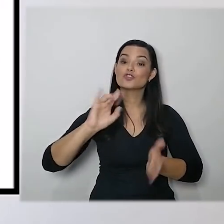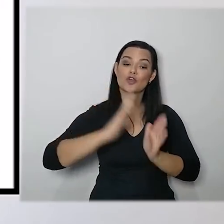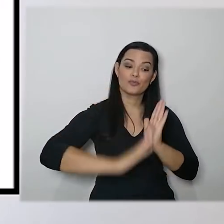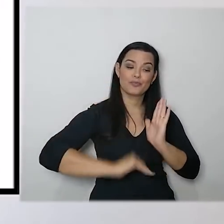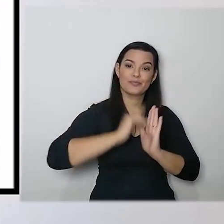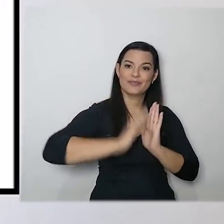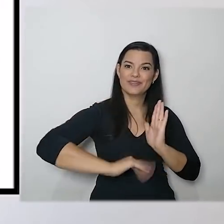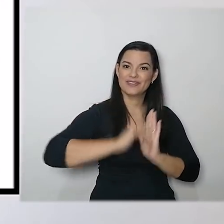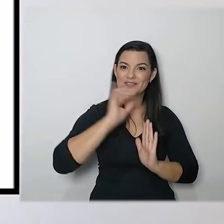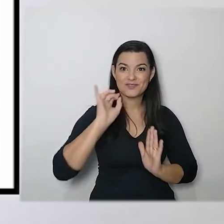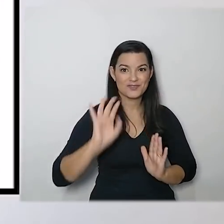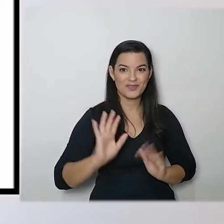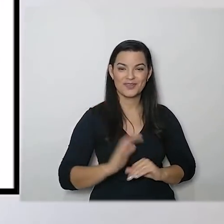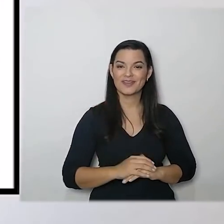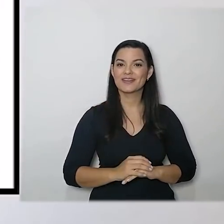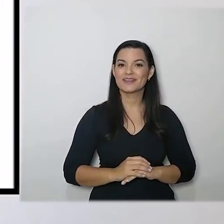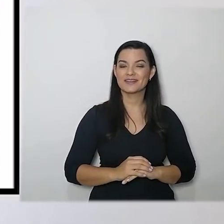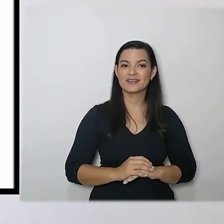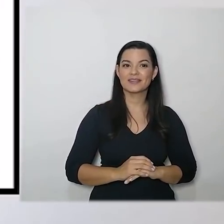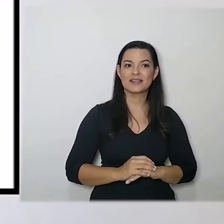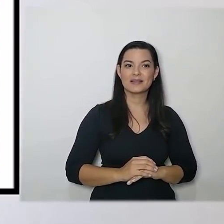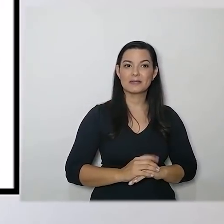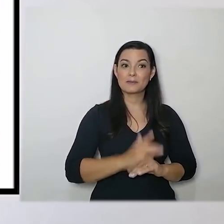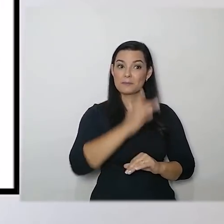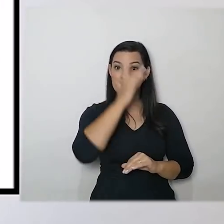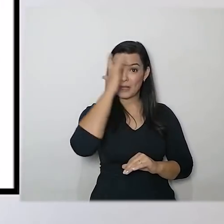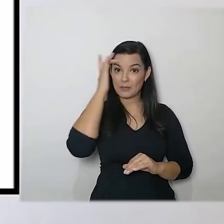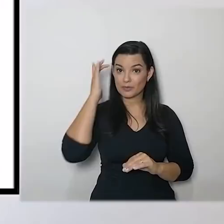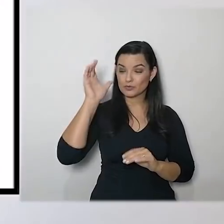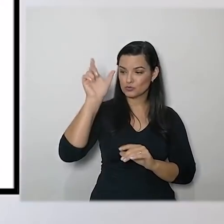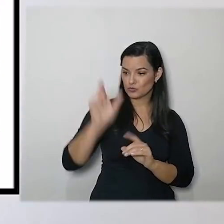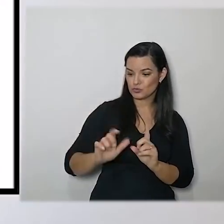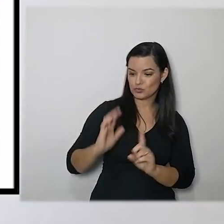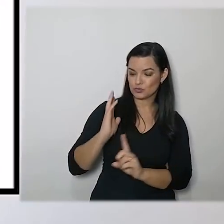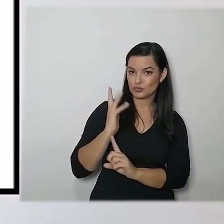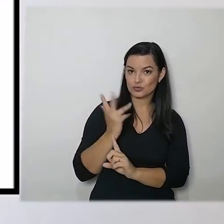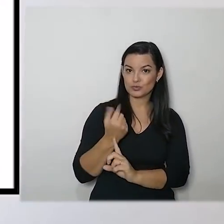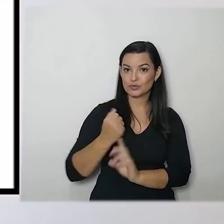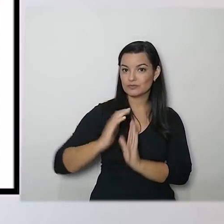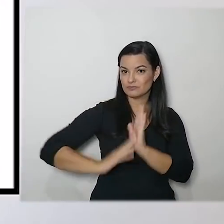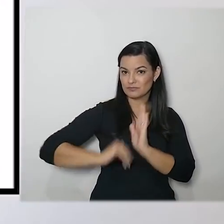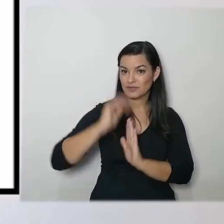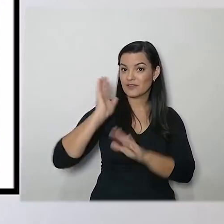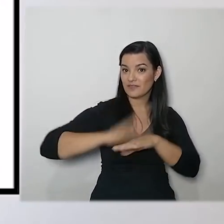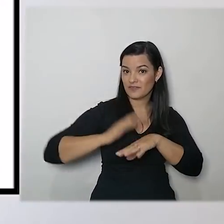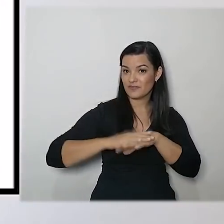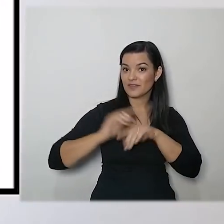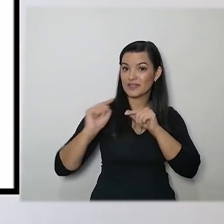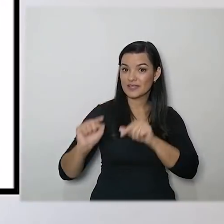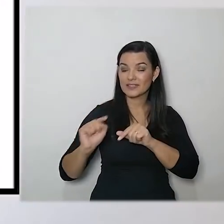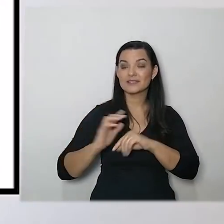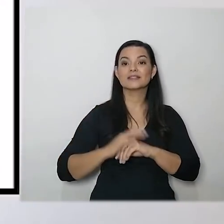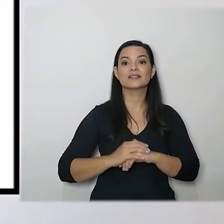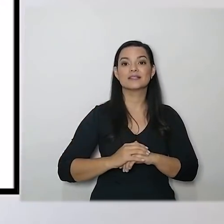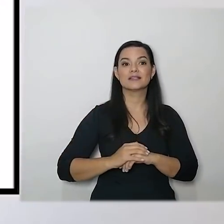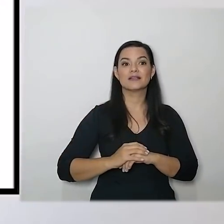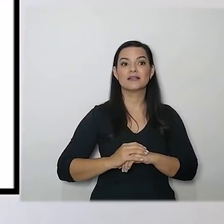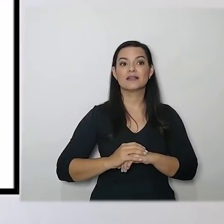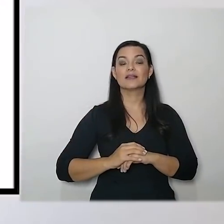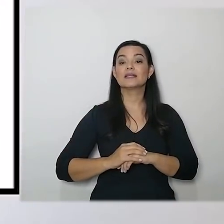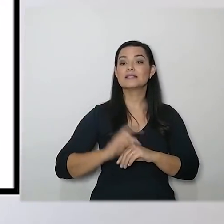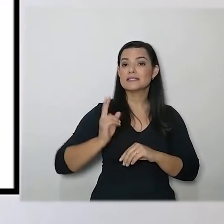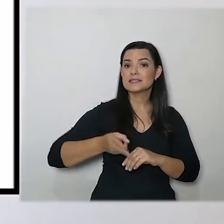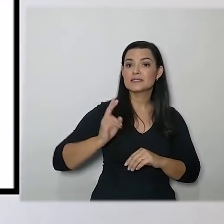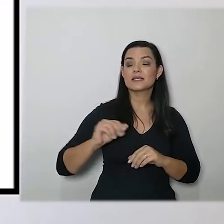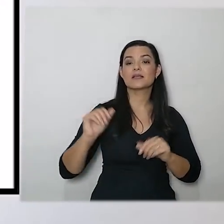pintura. Damien Hirst, que é o artista que fez essa obra, ele pinta asas